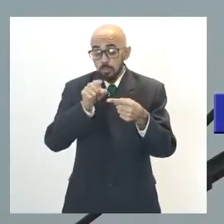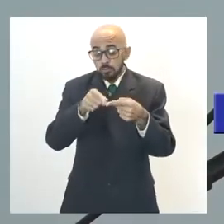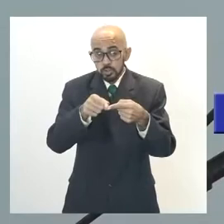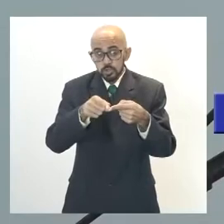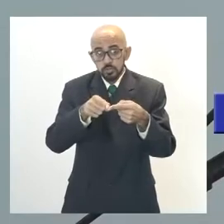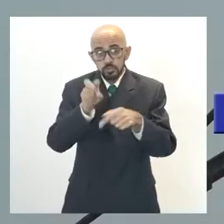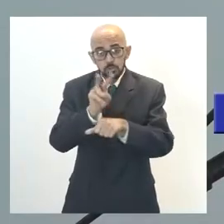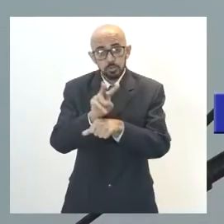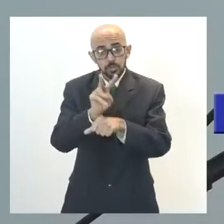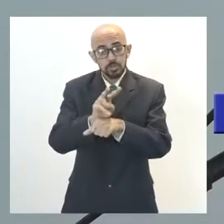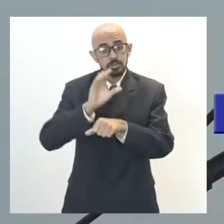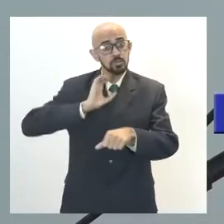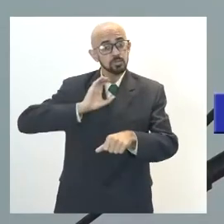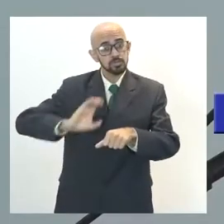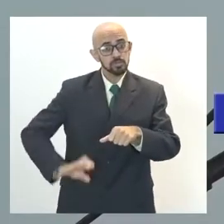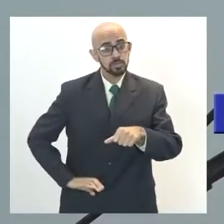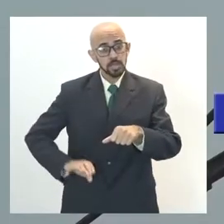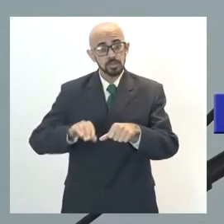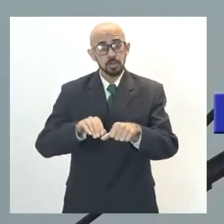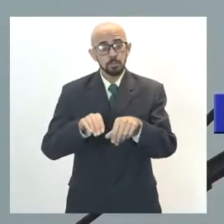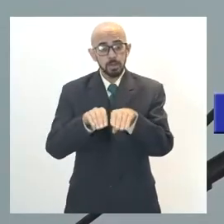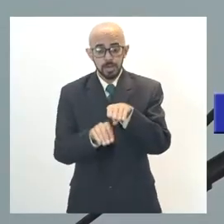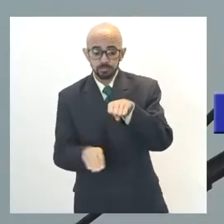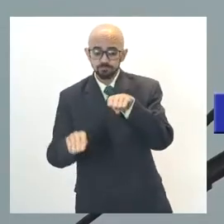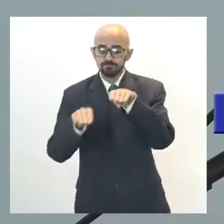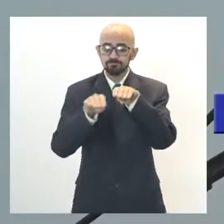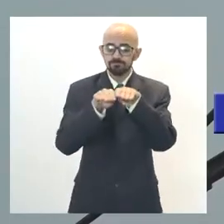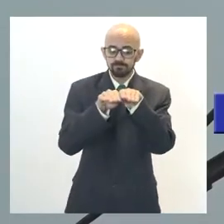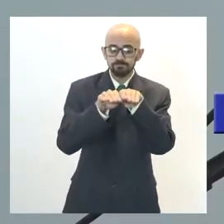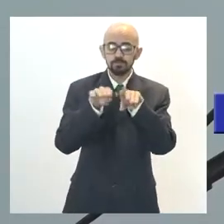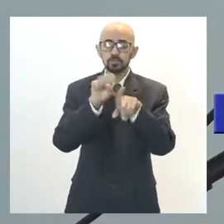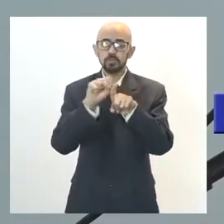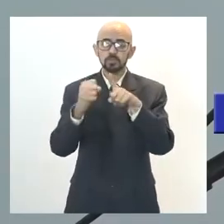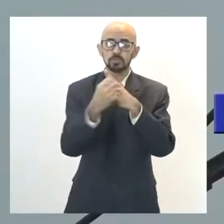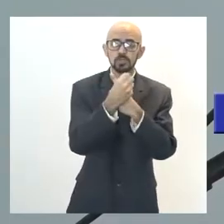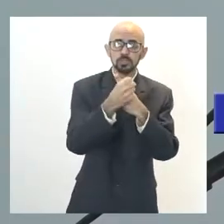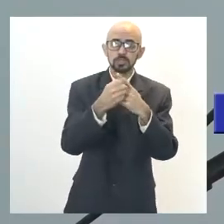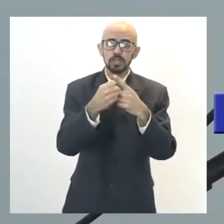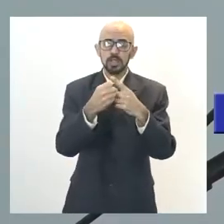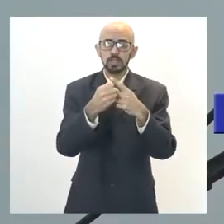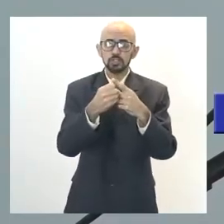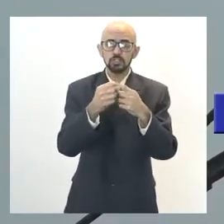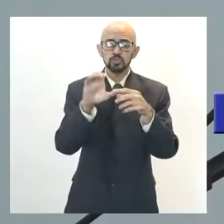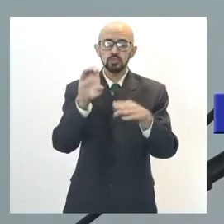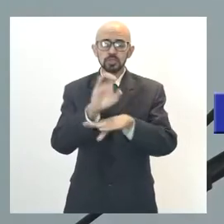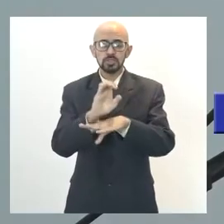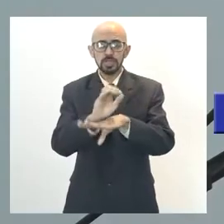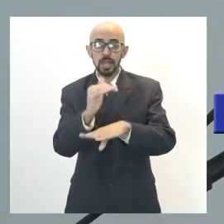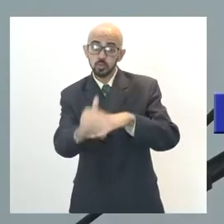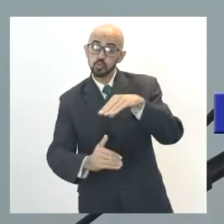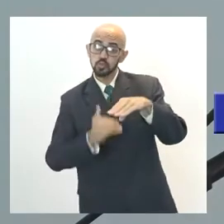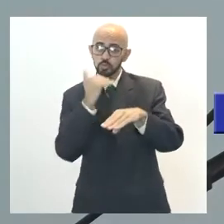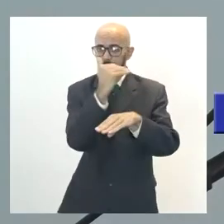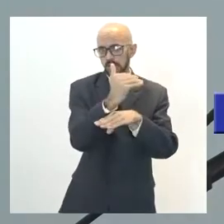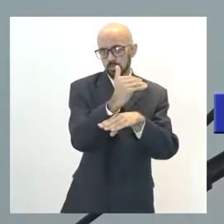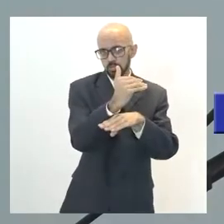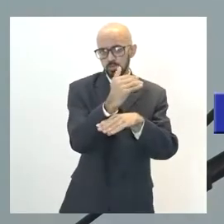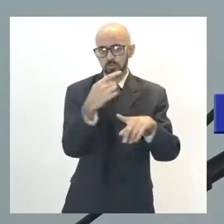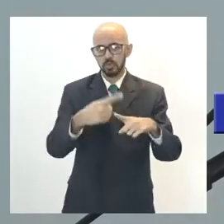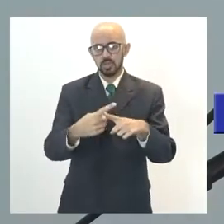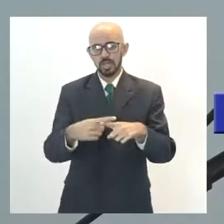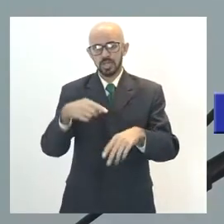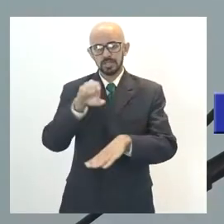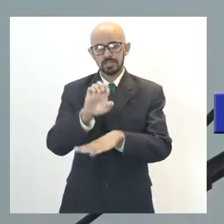enfrentamento às desigualdades sociais de um estado soberano porque estado